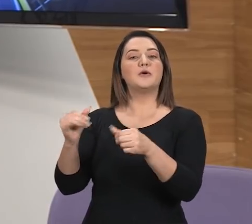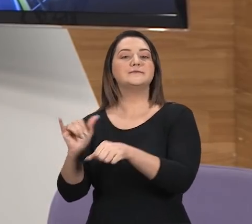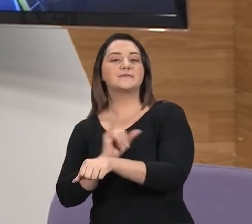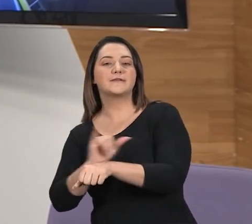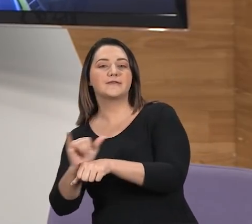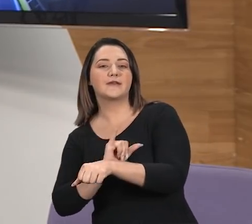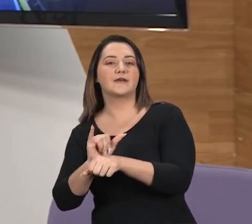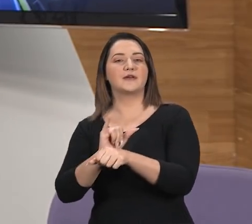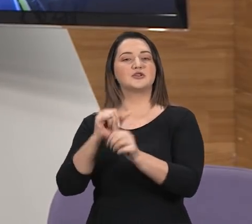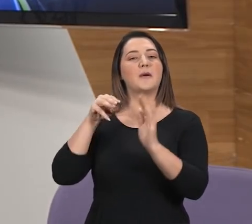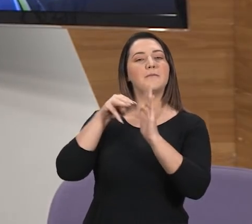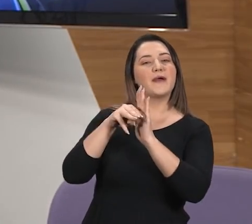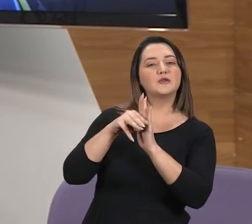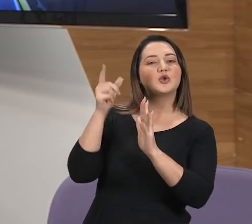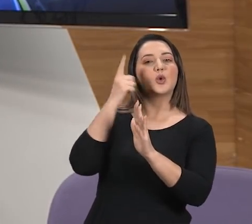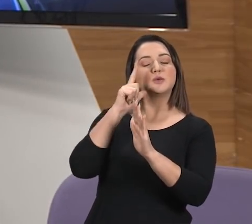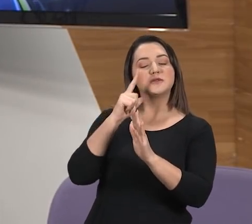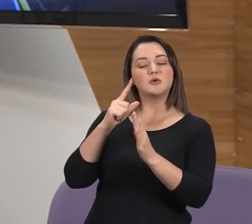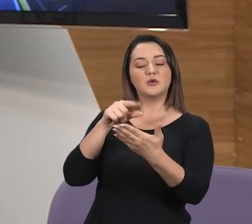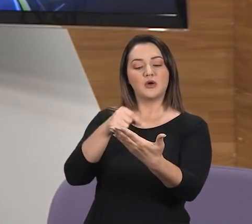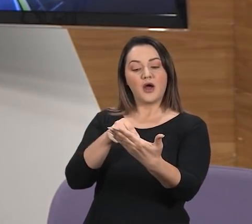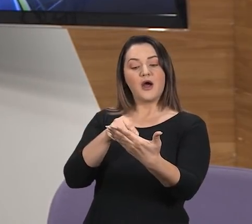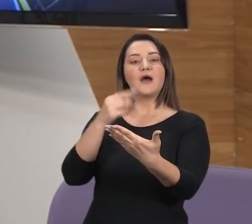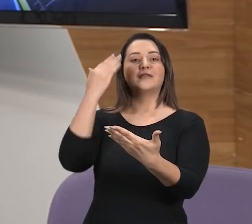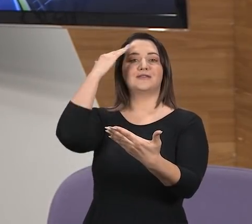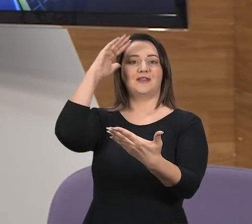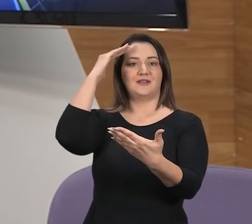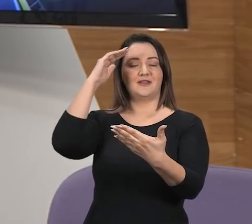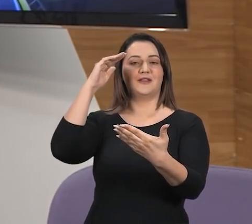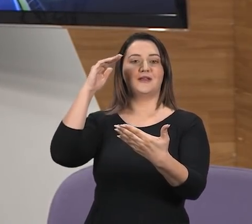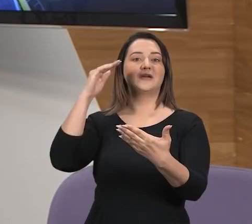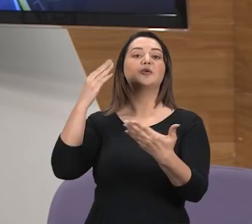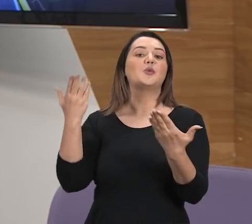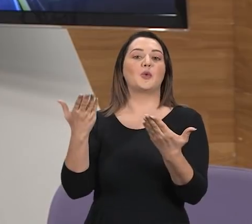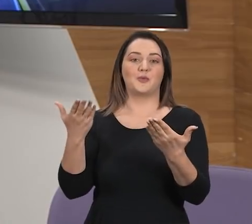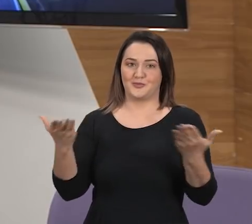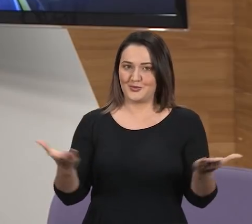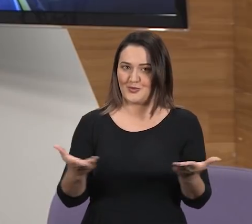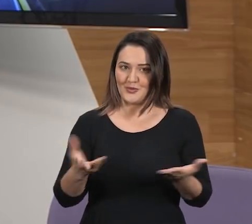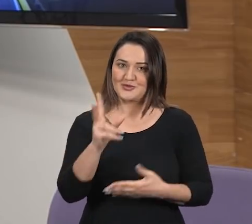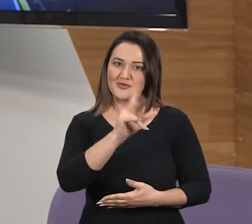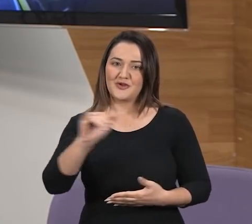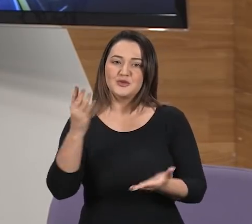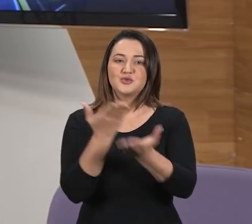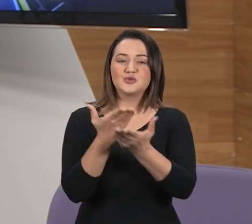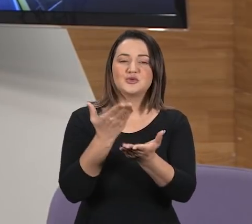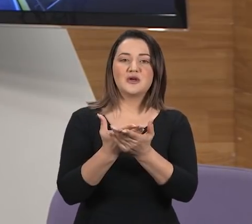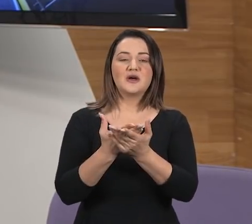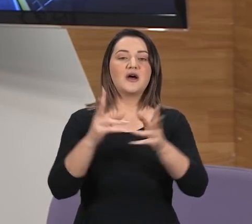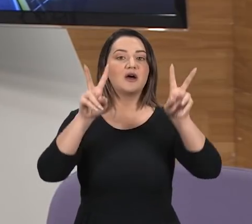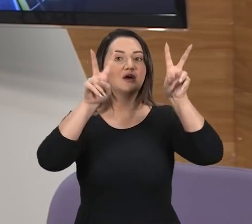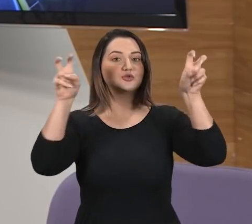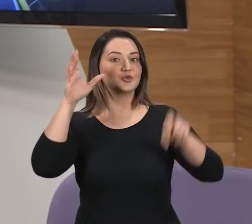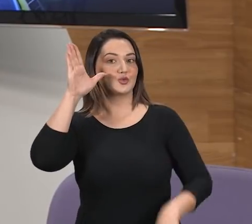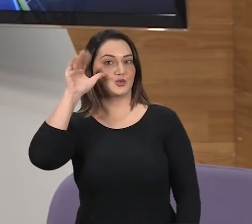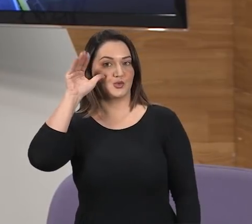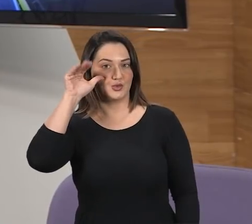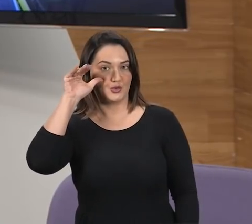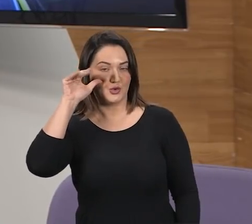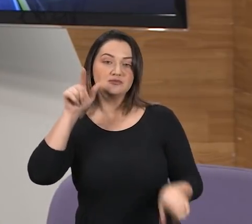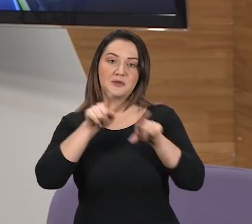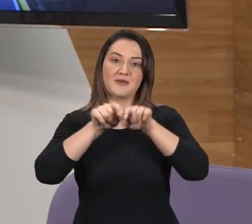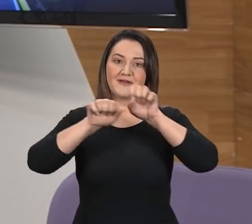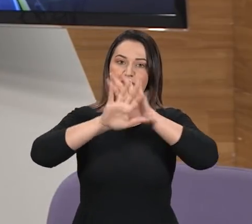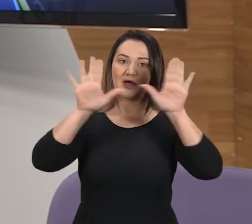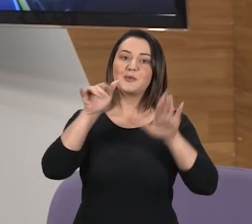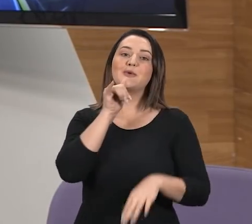sobre o método para entendê-la? Ou seja, hoje você vai analisar comigo alguns assuntos bastante curiosos e